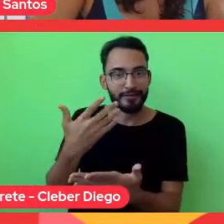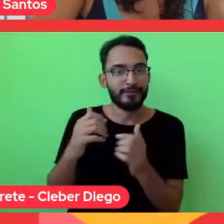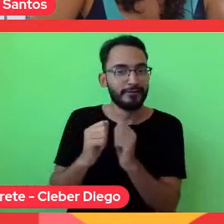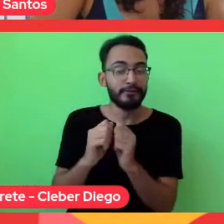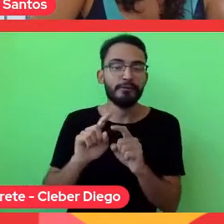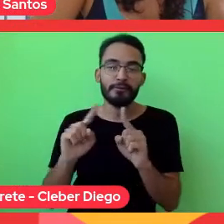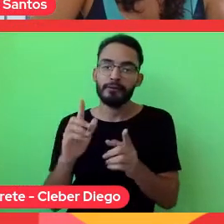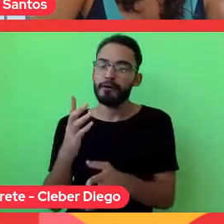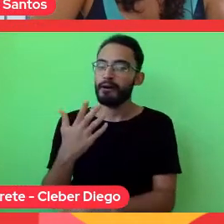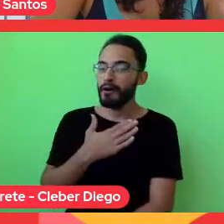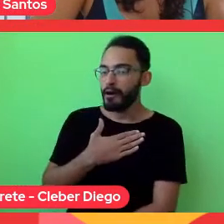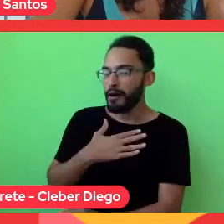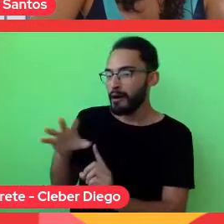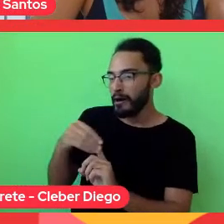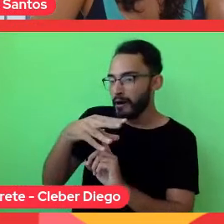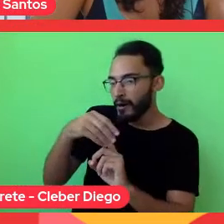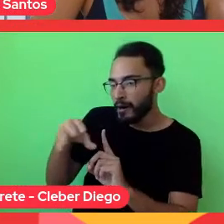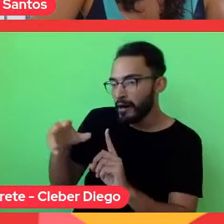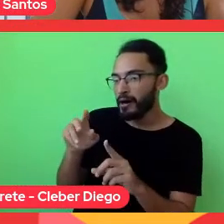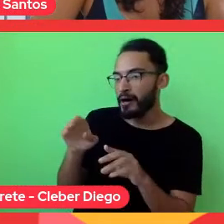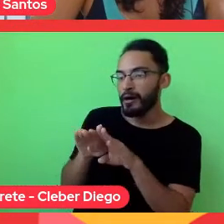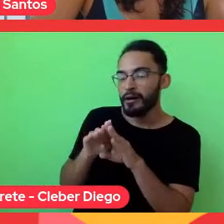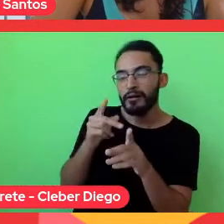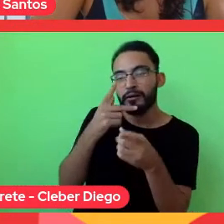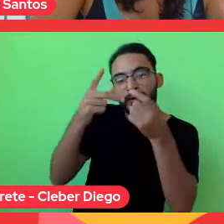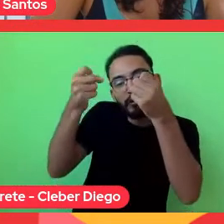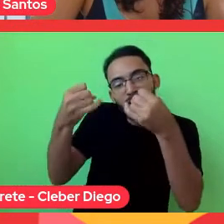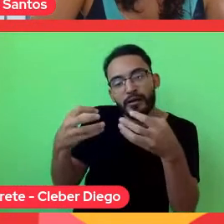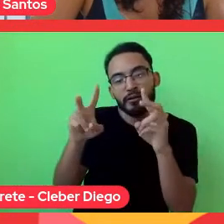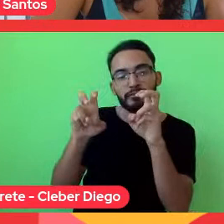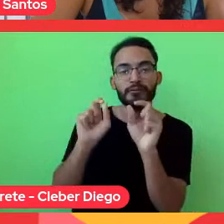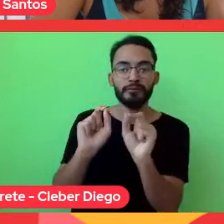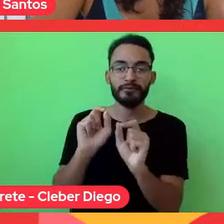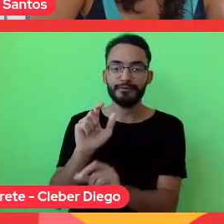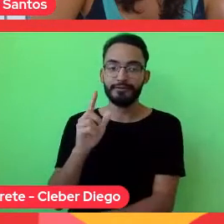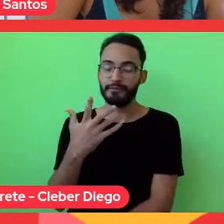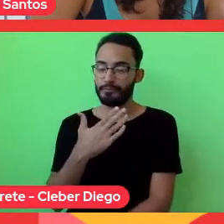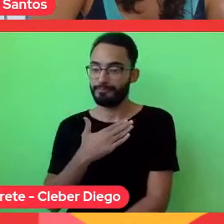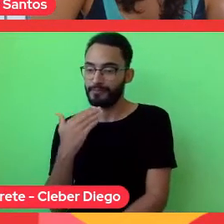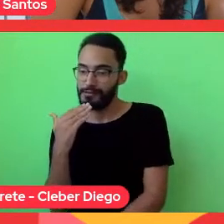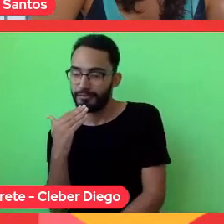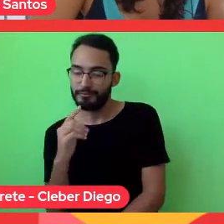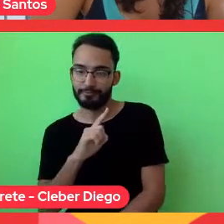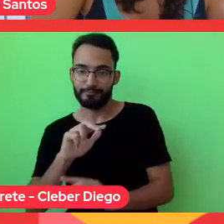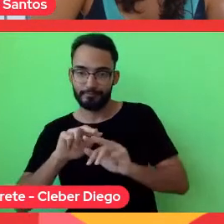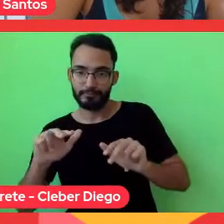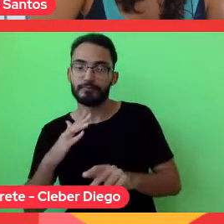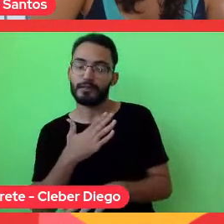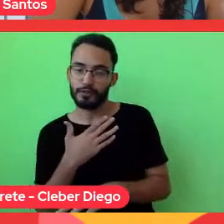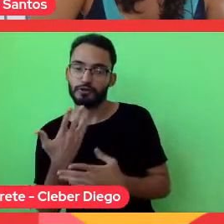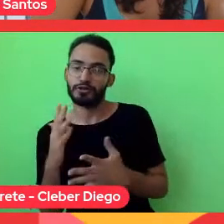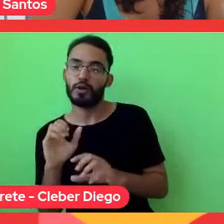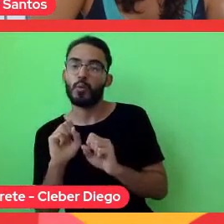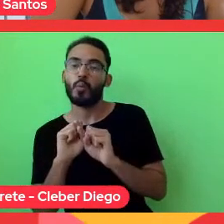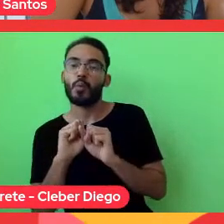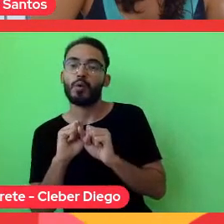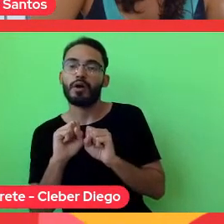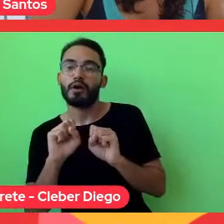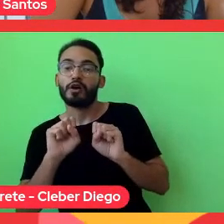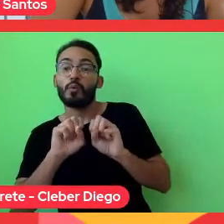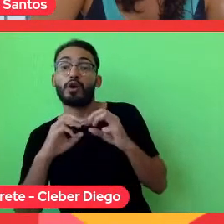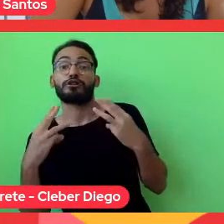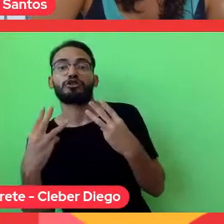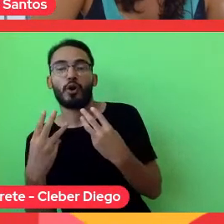facilitadora e até em relação à vulnerabilidade, né, então, para você se tornar facilitadora, eu fiz workshop em 2019 e só